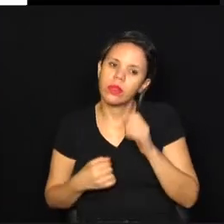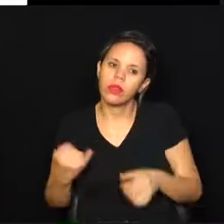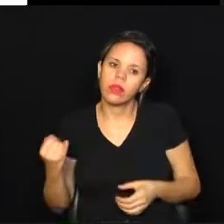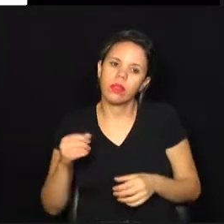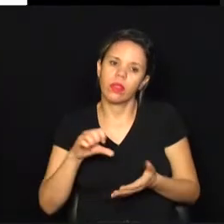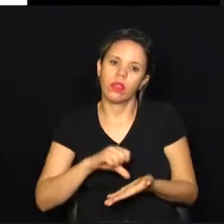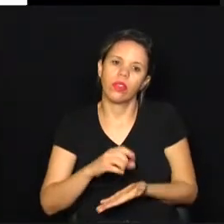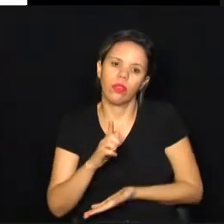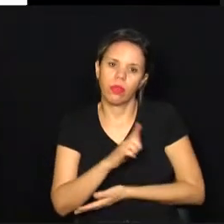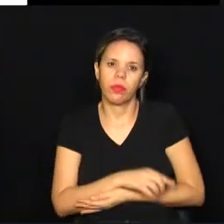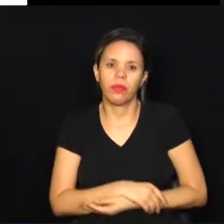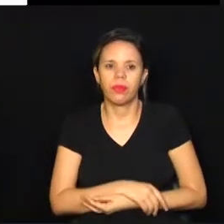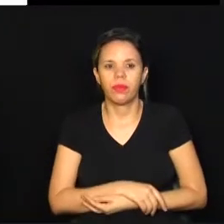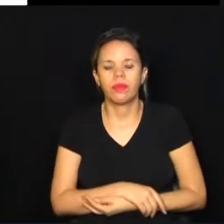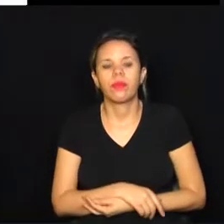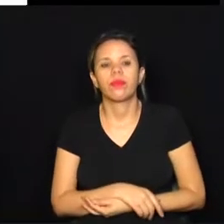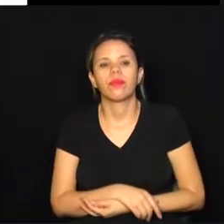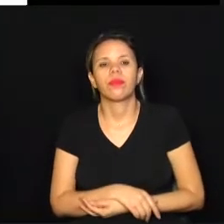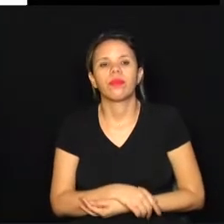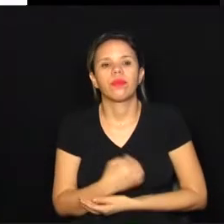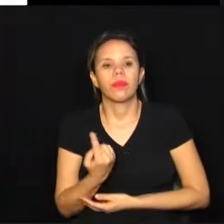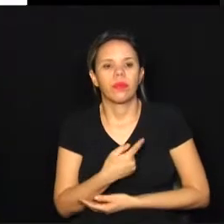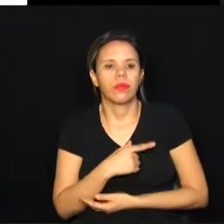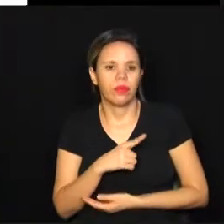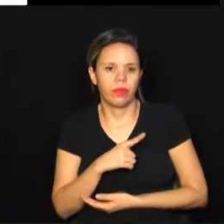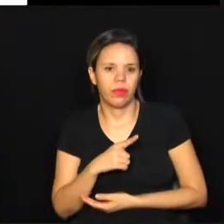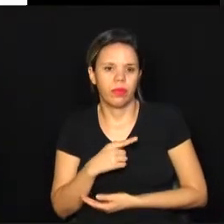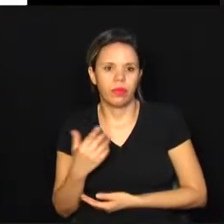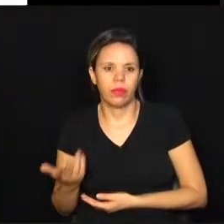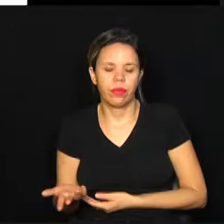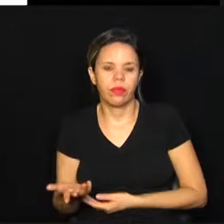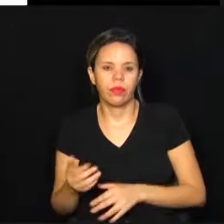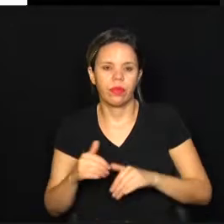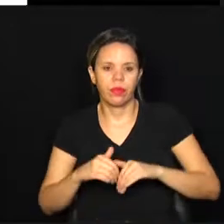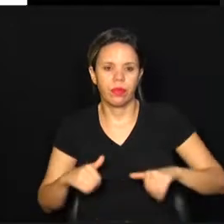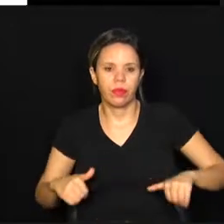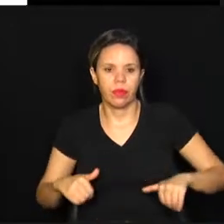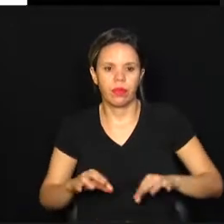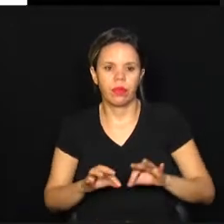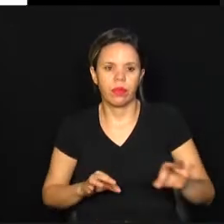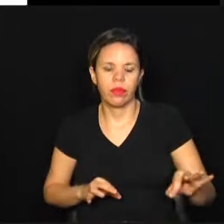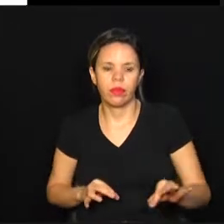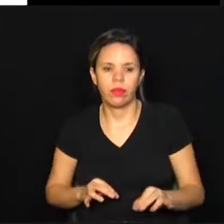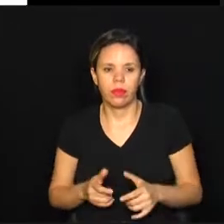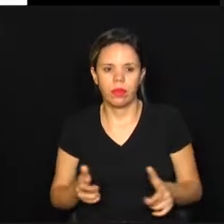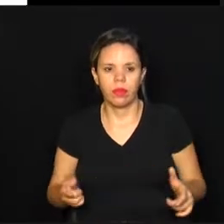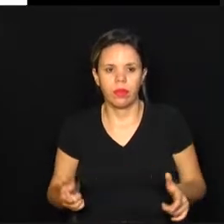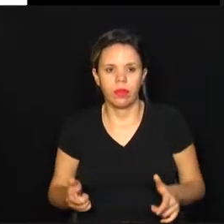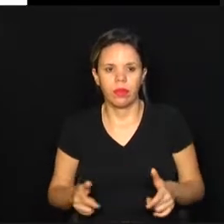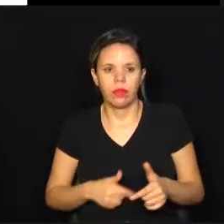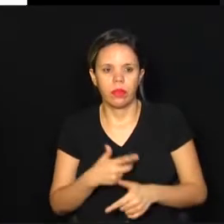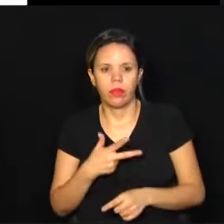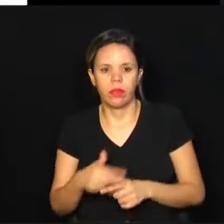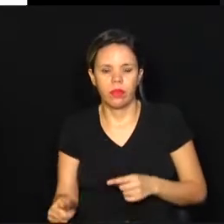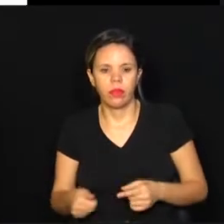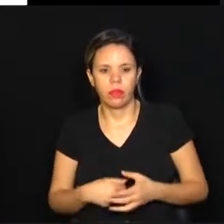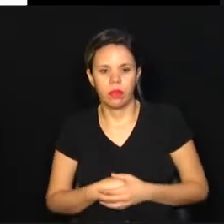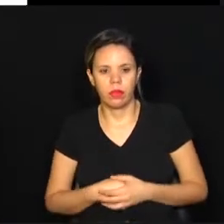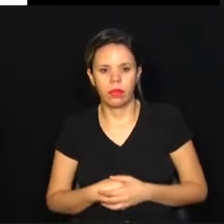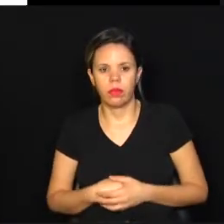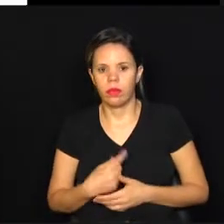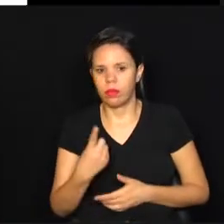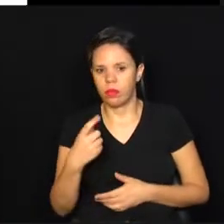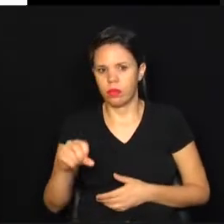Grande. E nós temos uma distância, né, bastante grande a ser vencida. Então, a gente tem